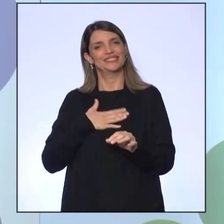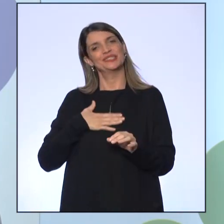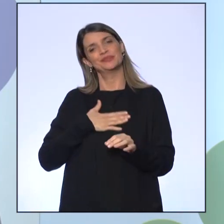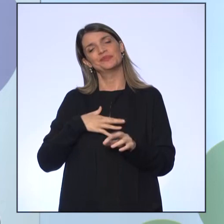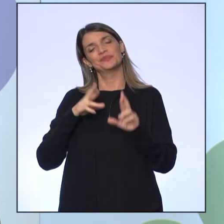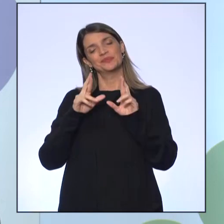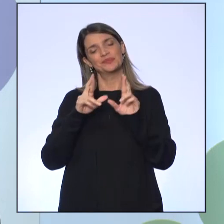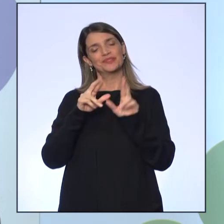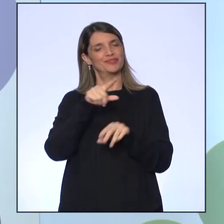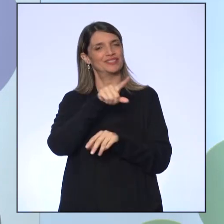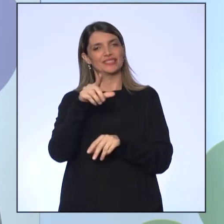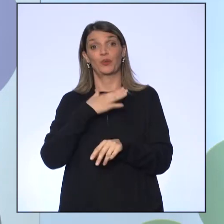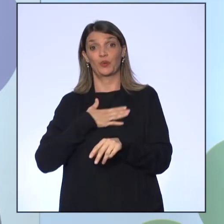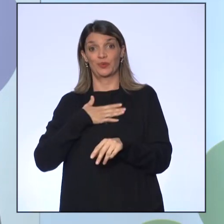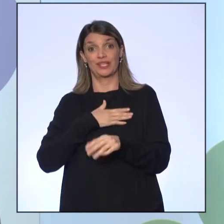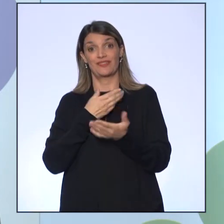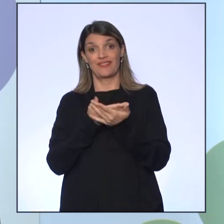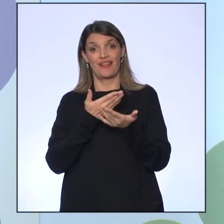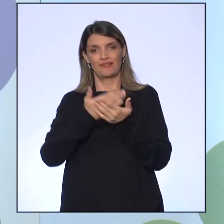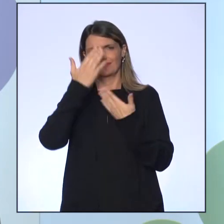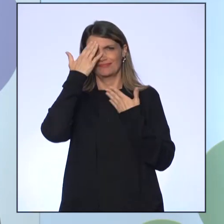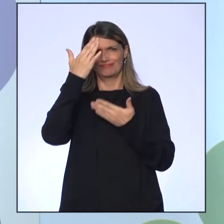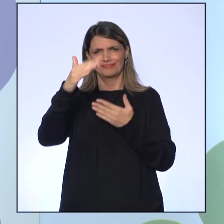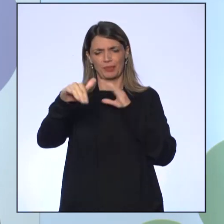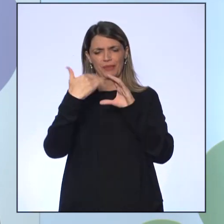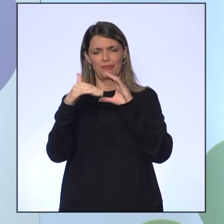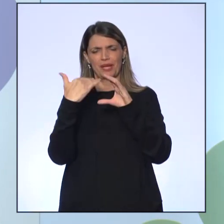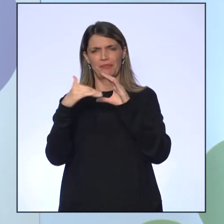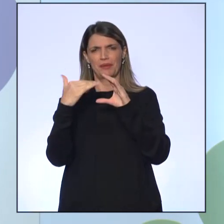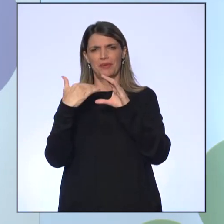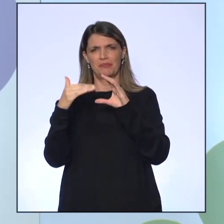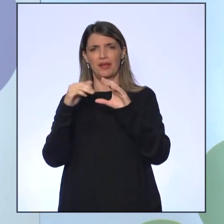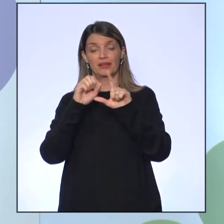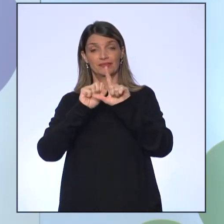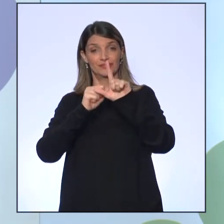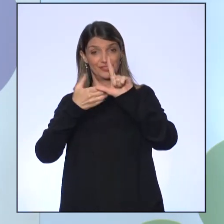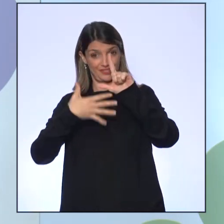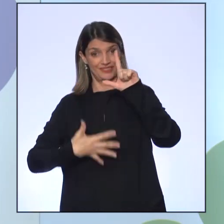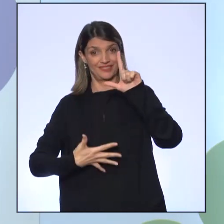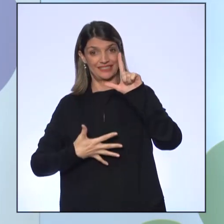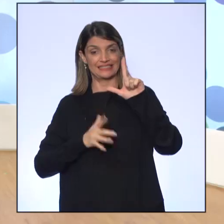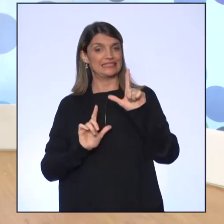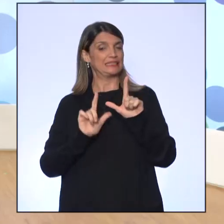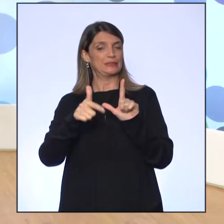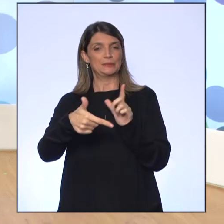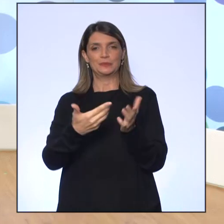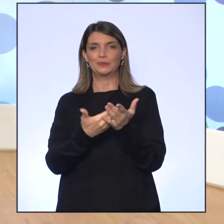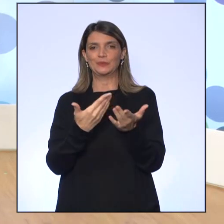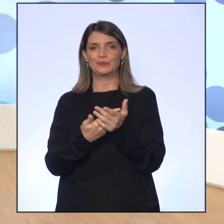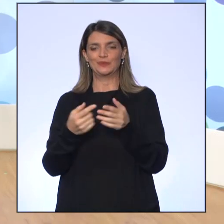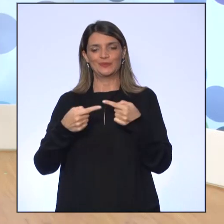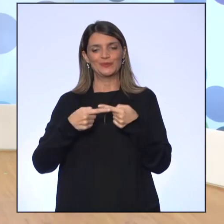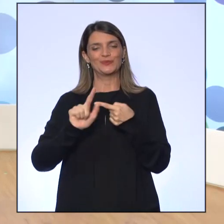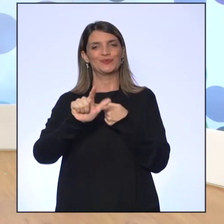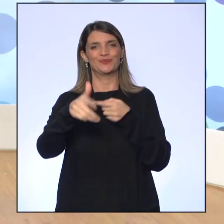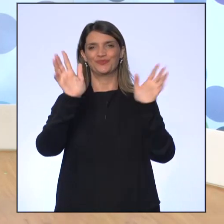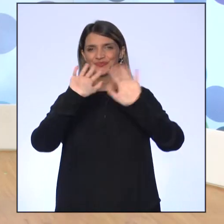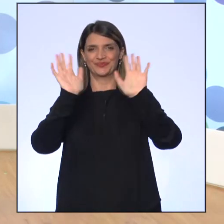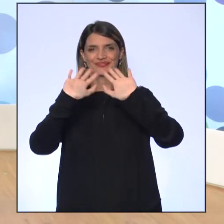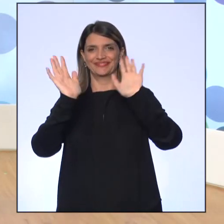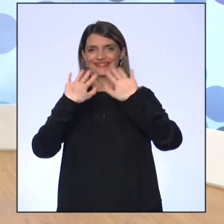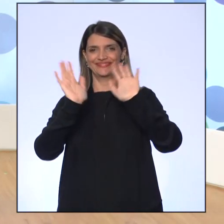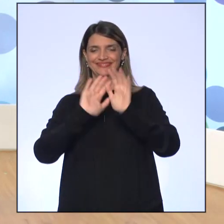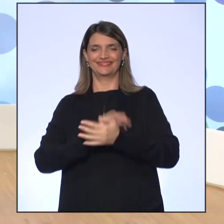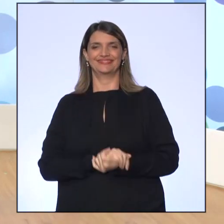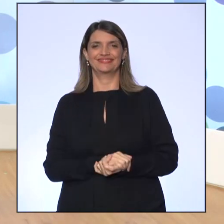da nossa aula de hoje. Agradeço demais as interações pelo chat e a gente se vê na semana que vem. Tchau, tchau.